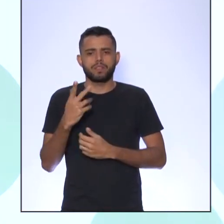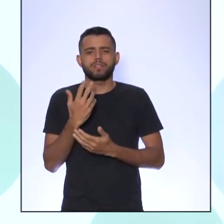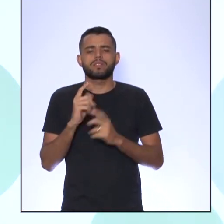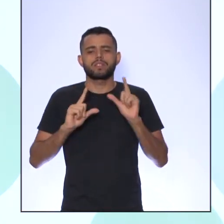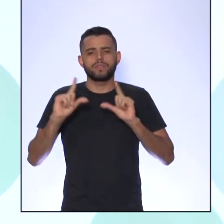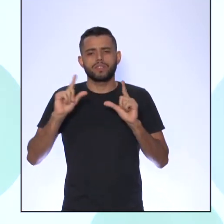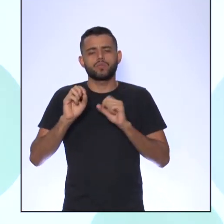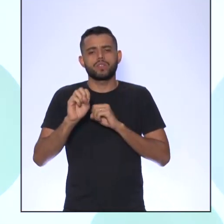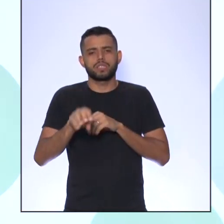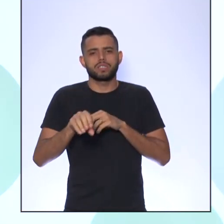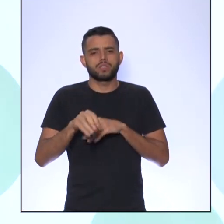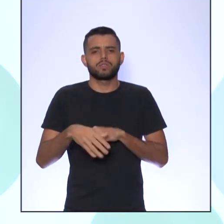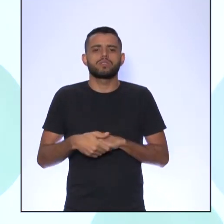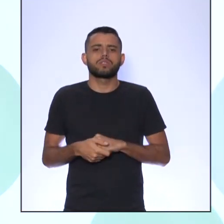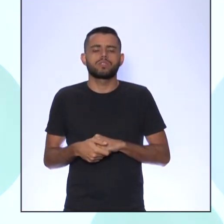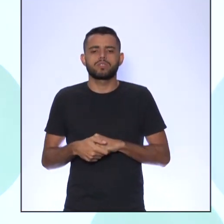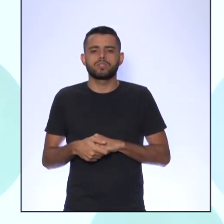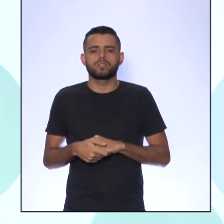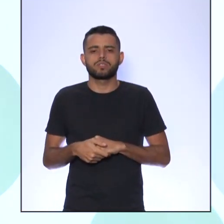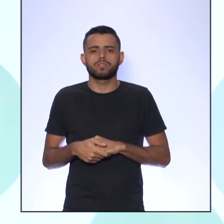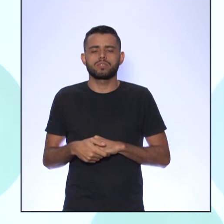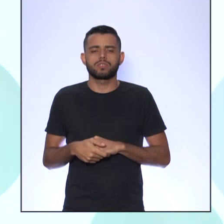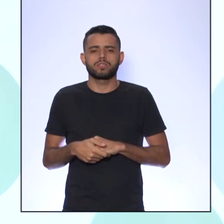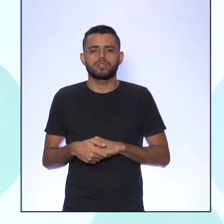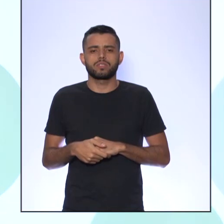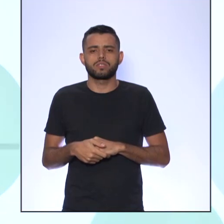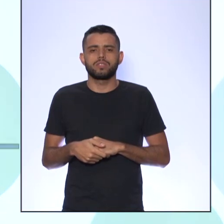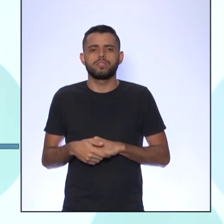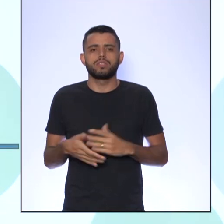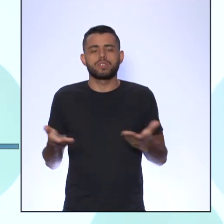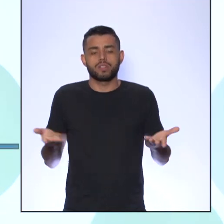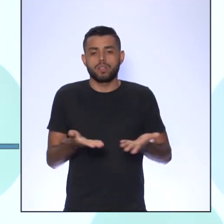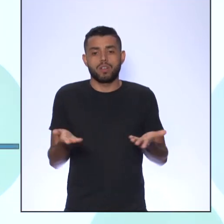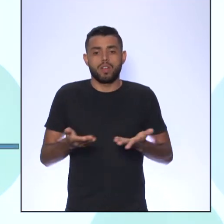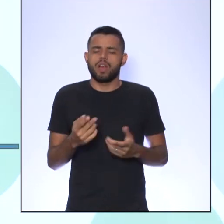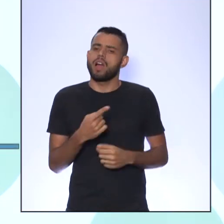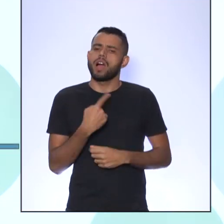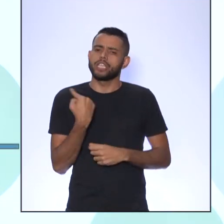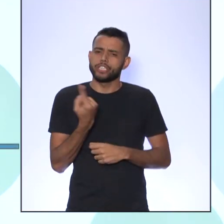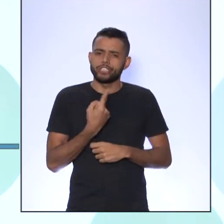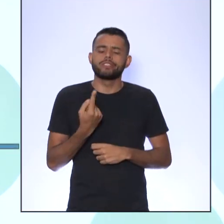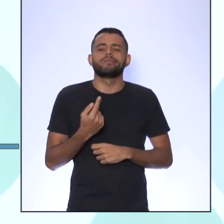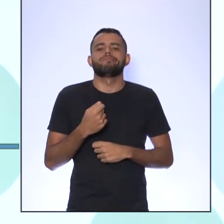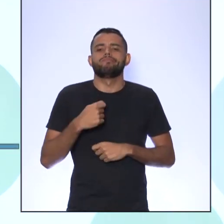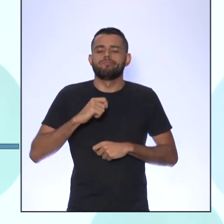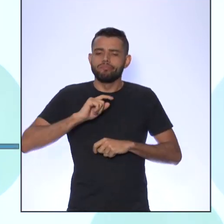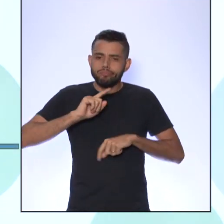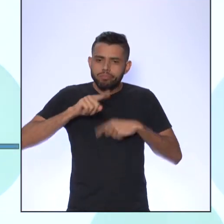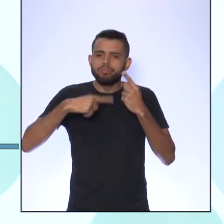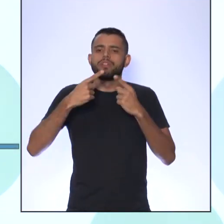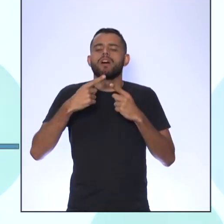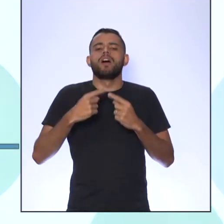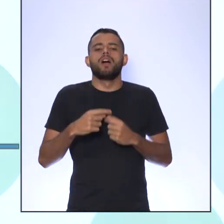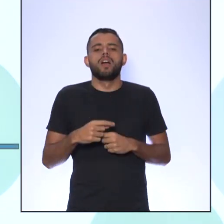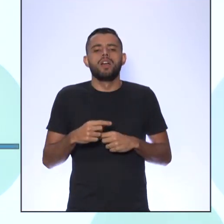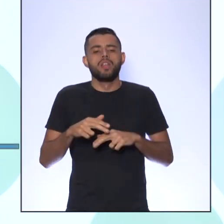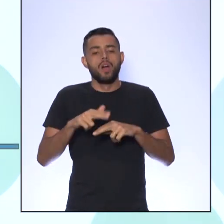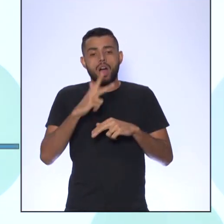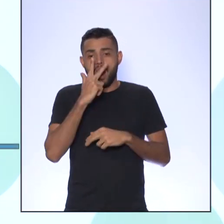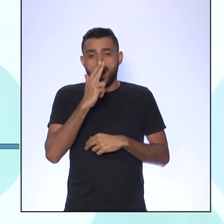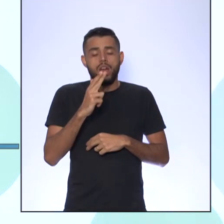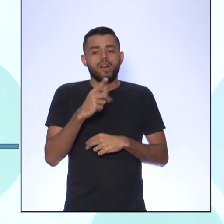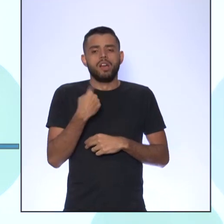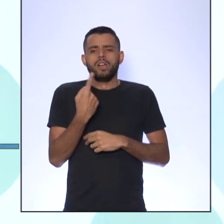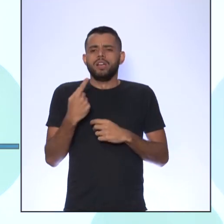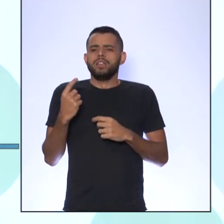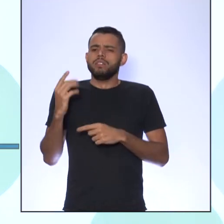Educação. Realmente, secretário, acho que nesses novos tempos, né, a gente tem que se reinventar, né, e acho que uma das formas, né, de poder ajudar os